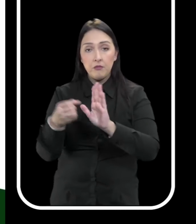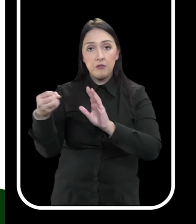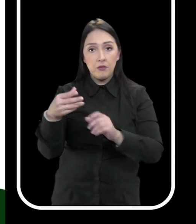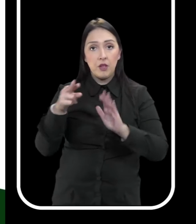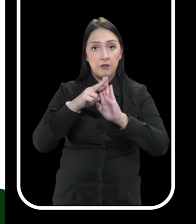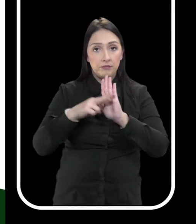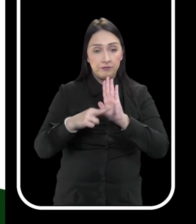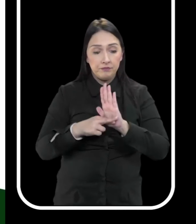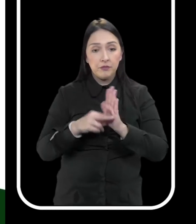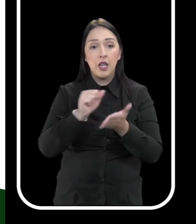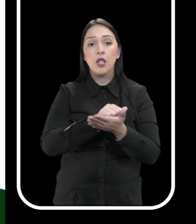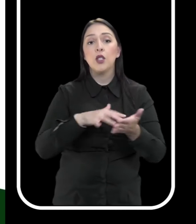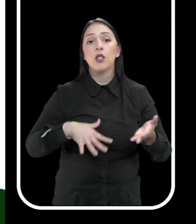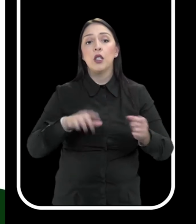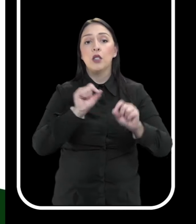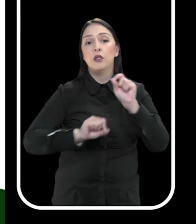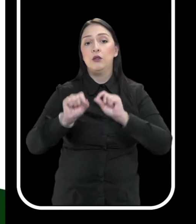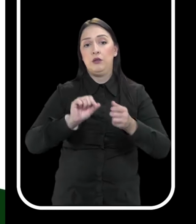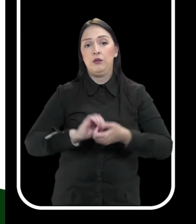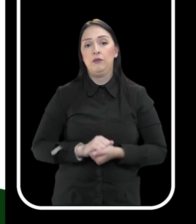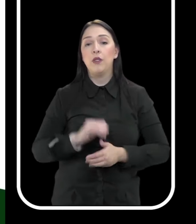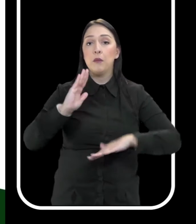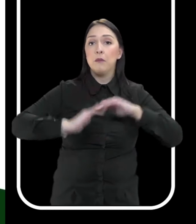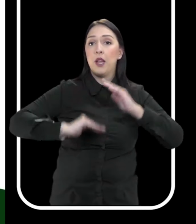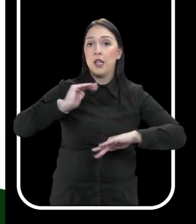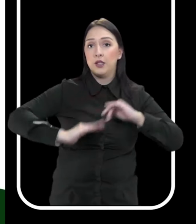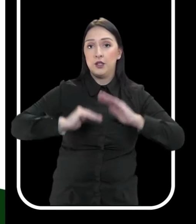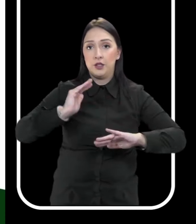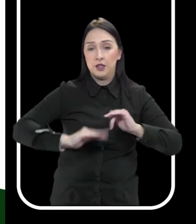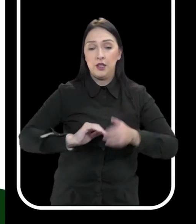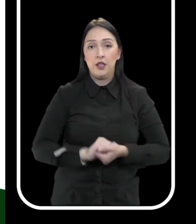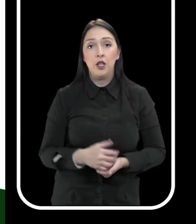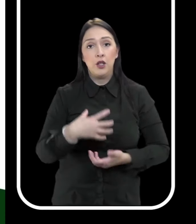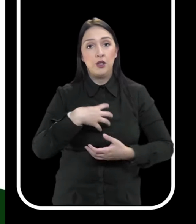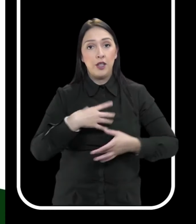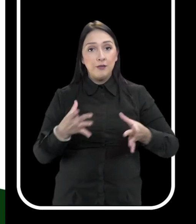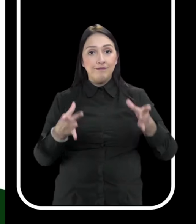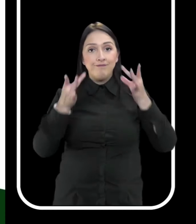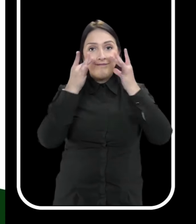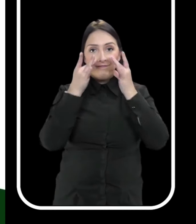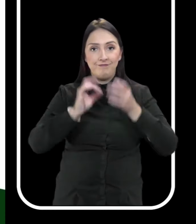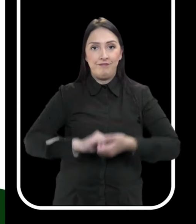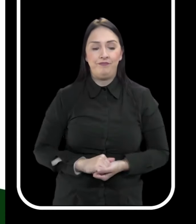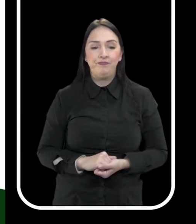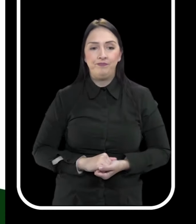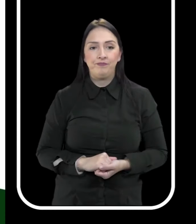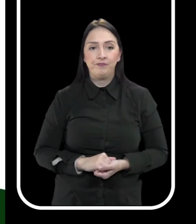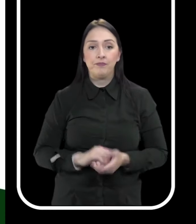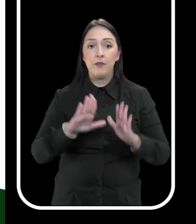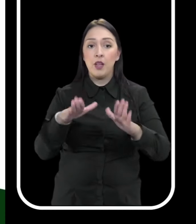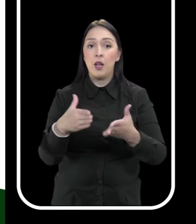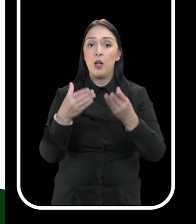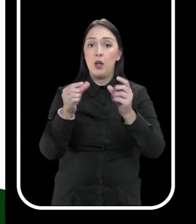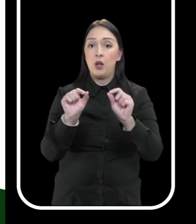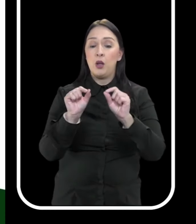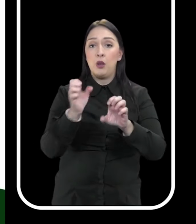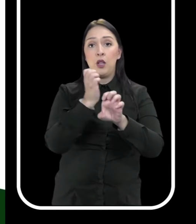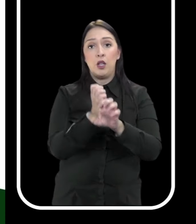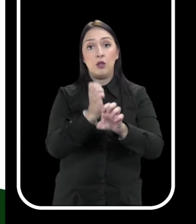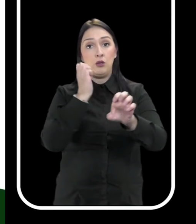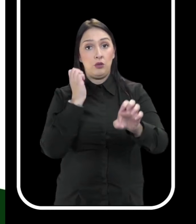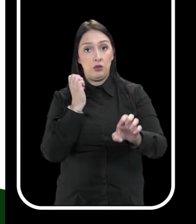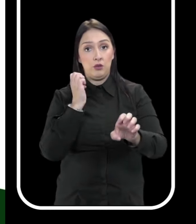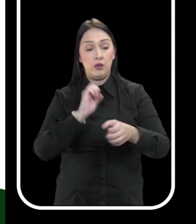dessas novas regras, atividades práticas de forma presencial. Então, para